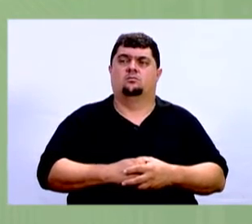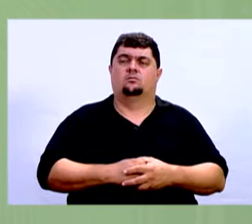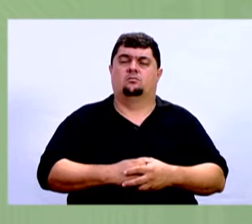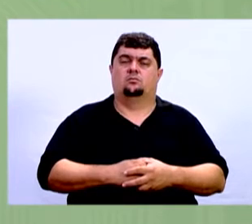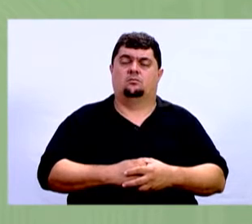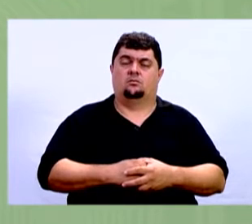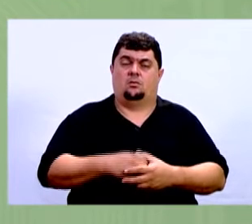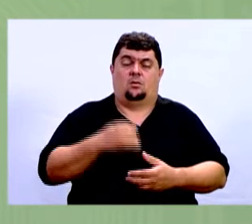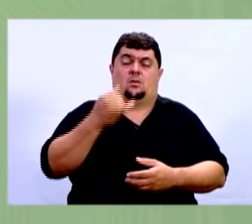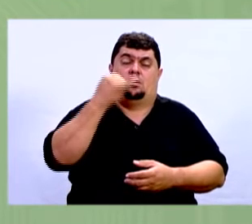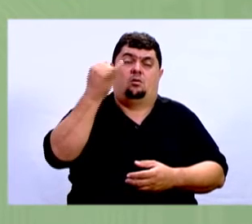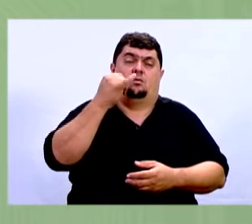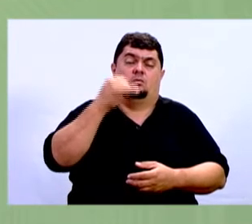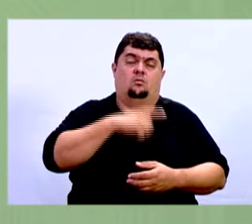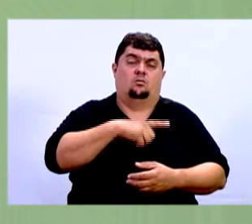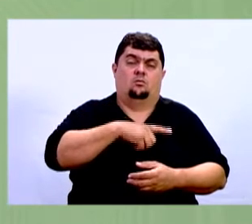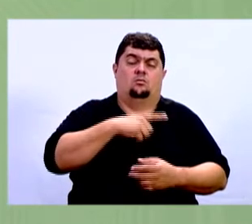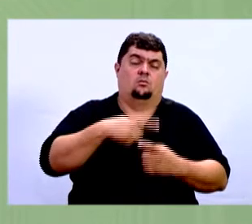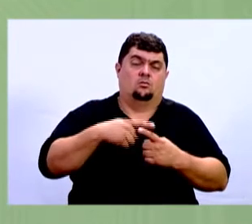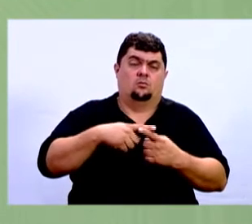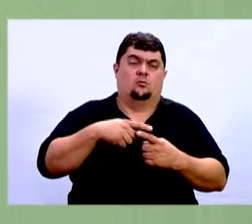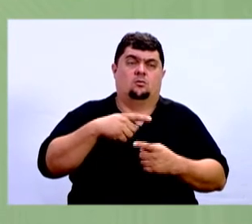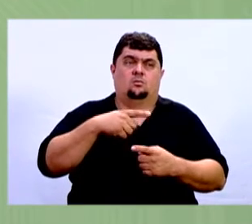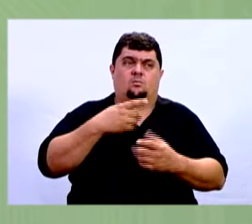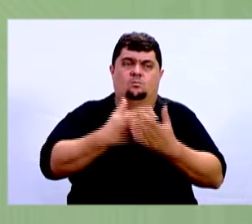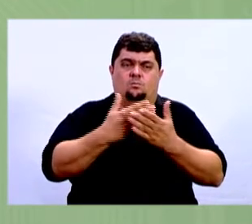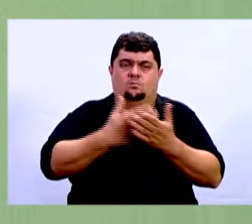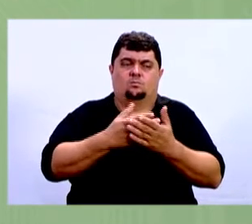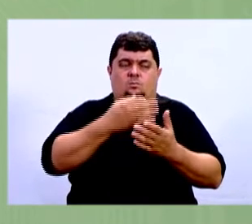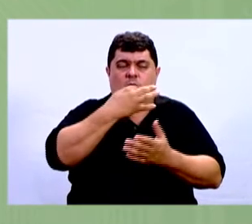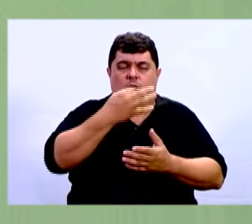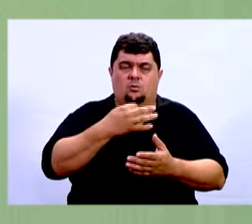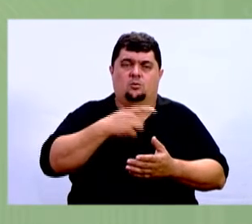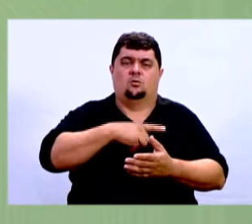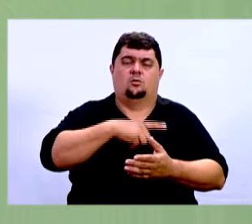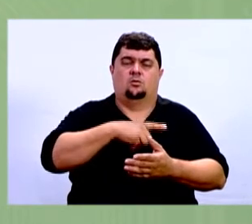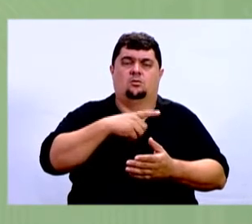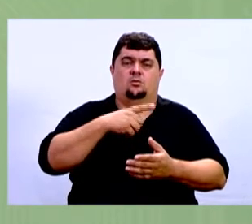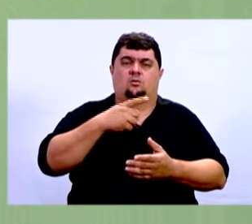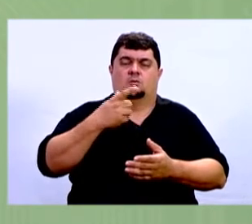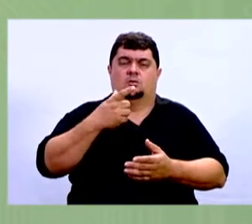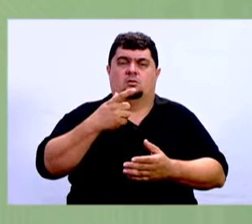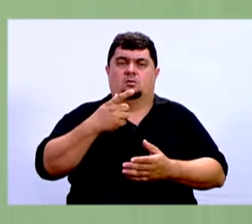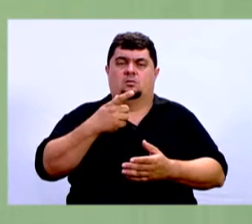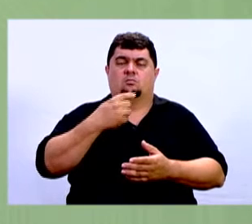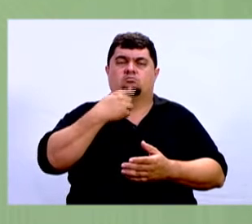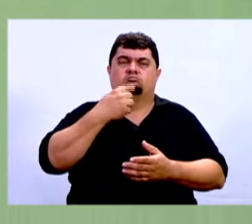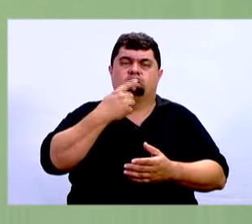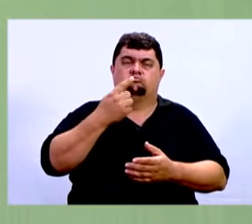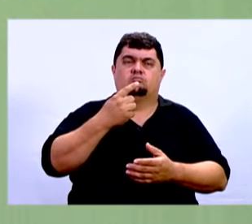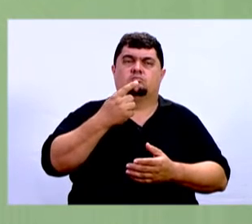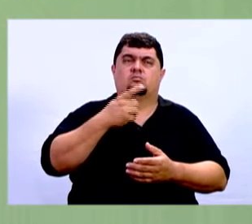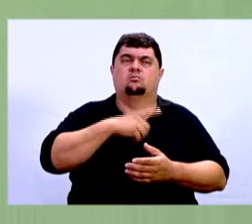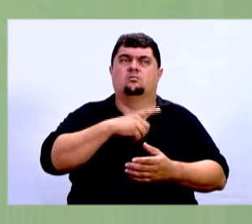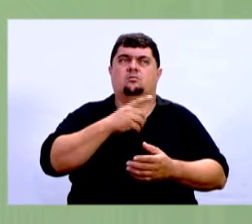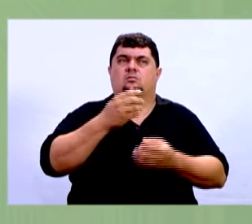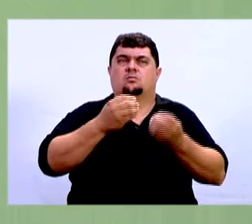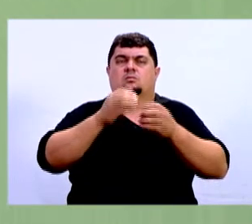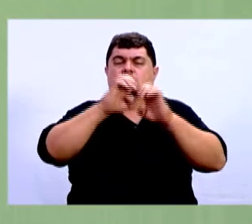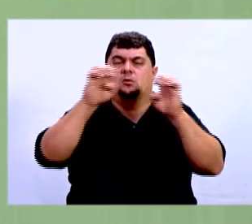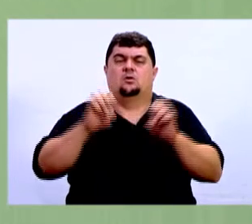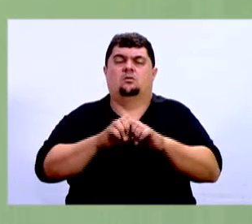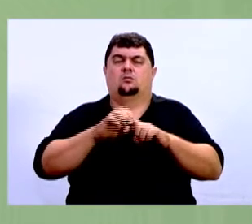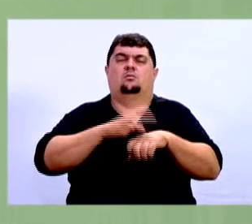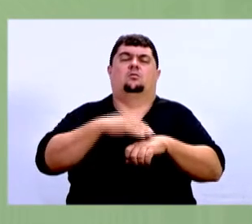muito úteis para o estudo de opiniões e atitudes, mas poucos indicados para problemas referentes a relações e estruturas